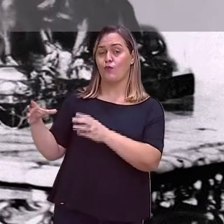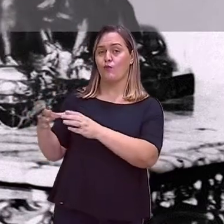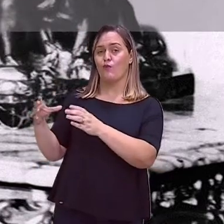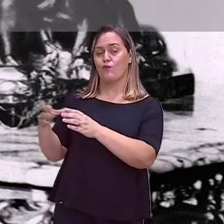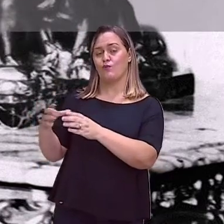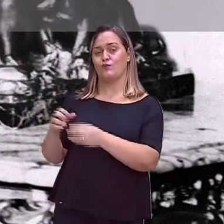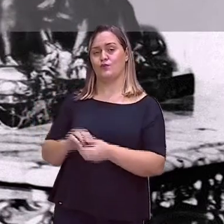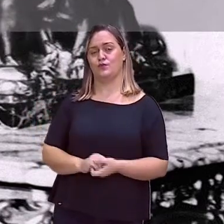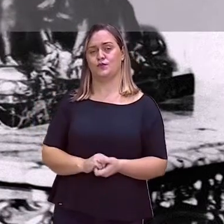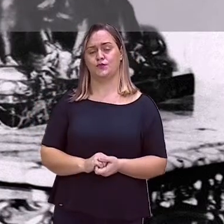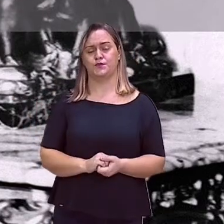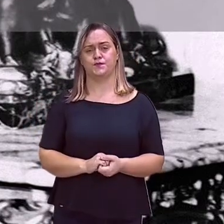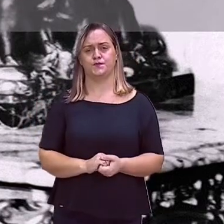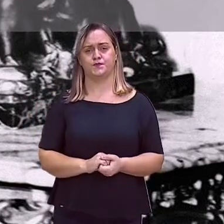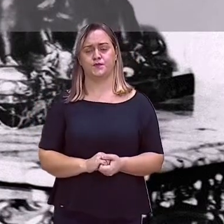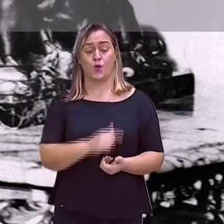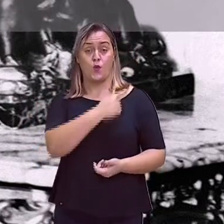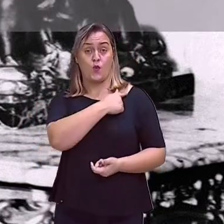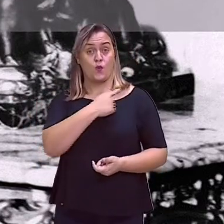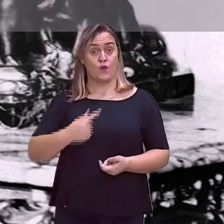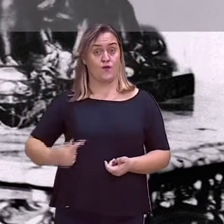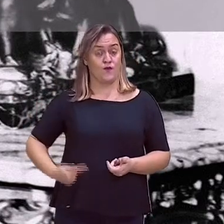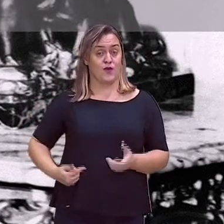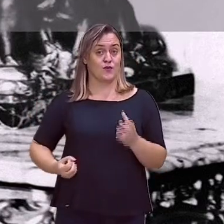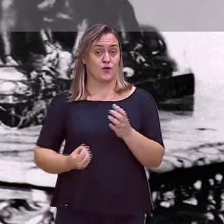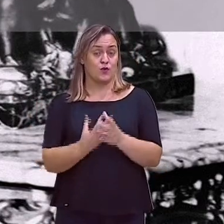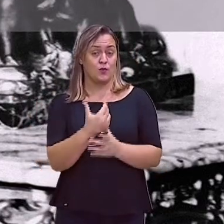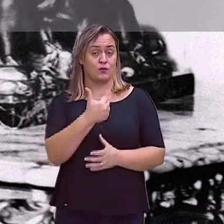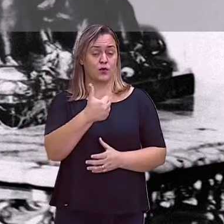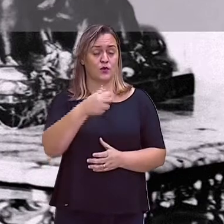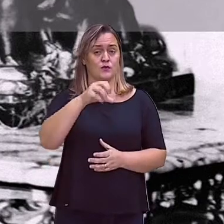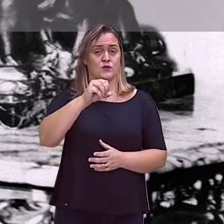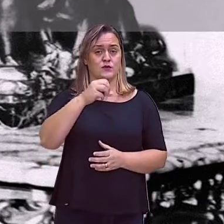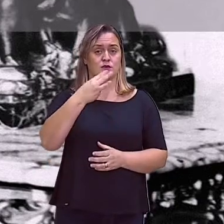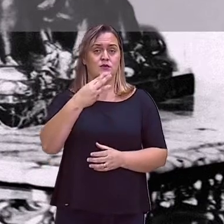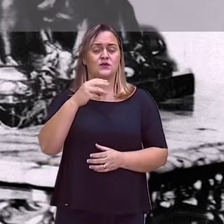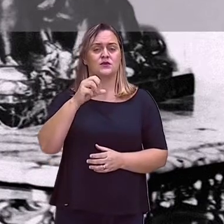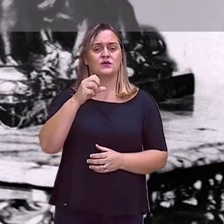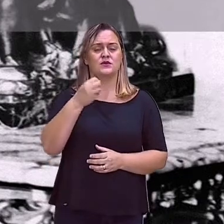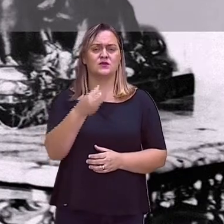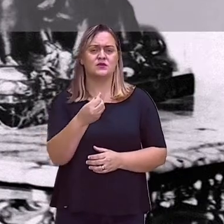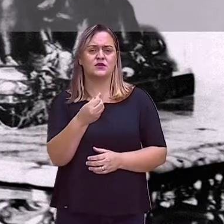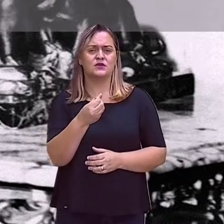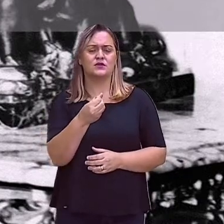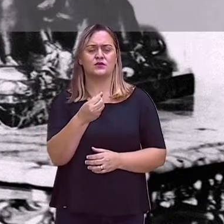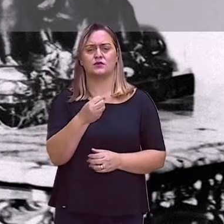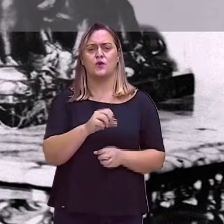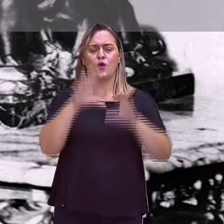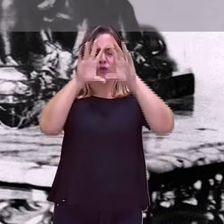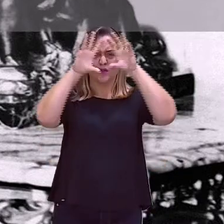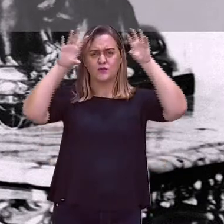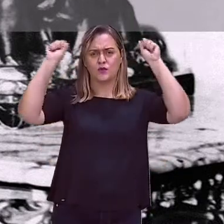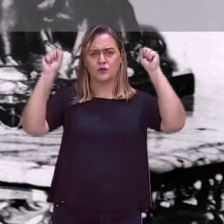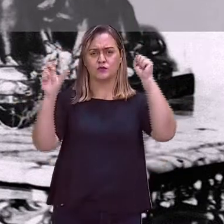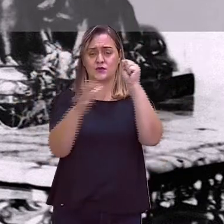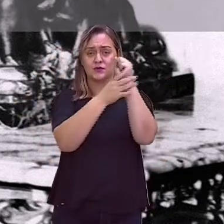opositoras. O governo também criou, em 1936, o Tribunal de Segurança